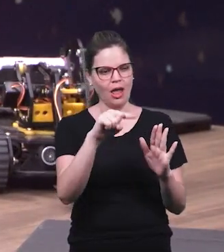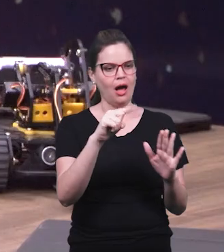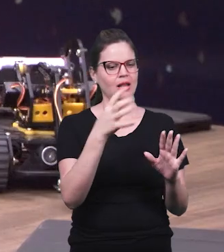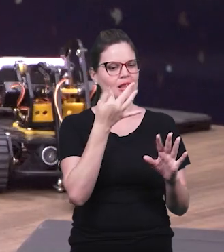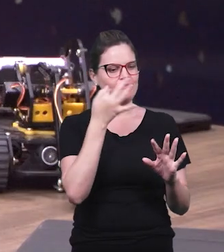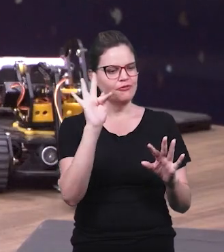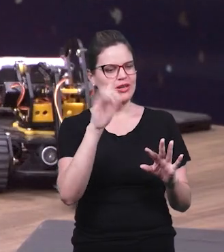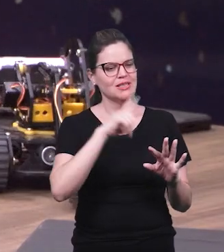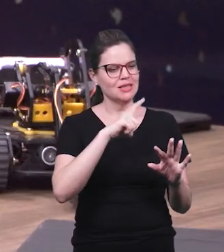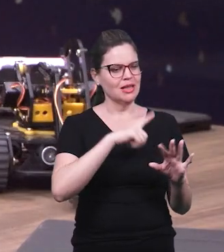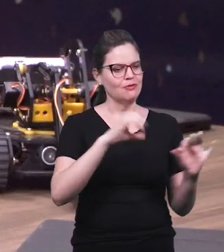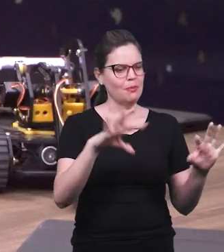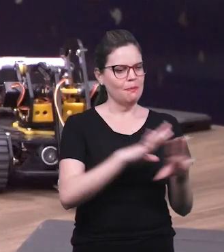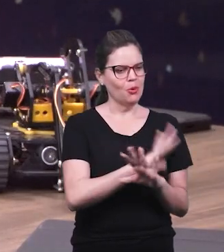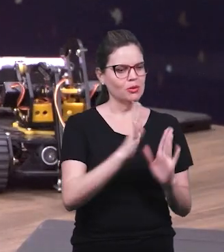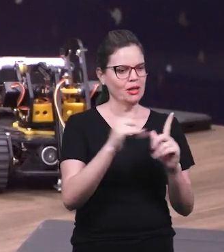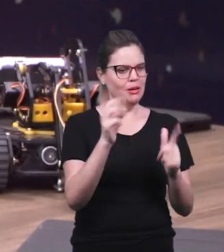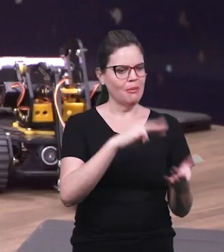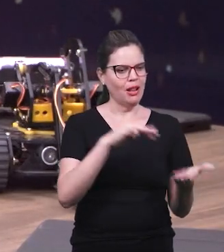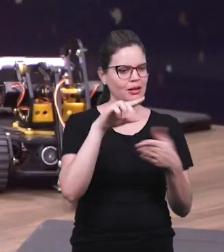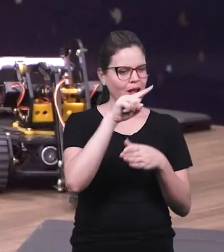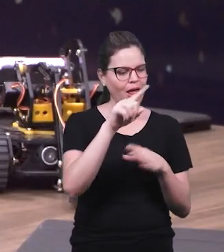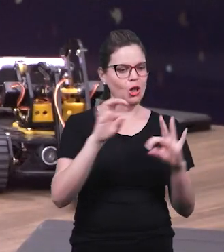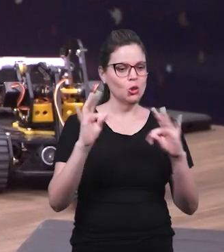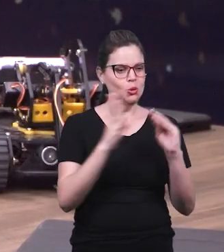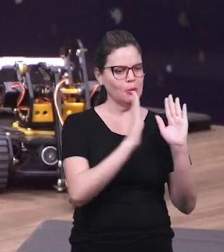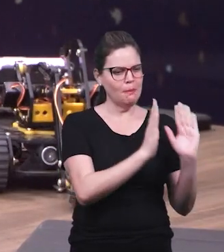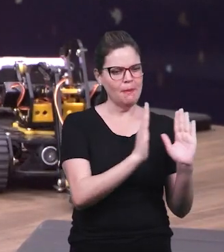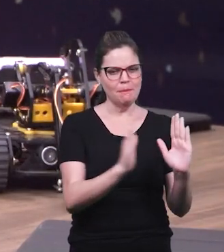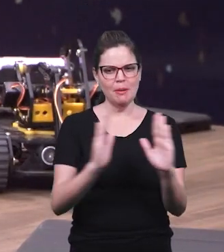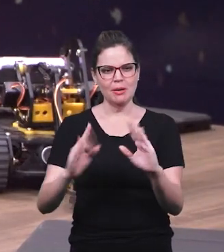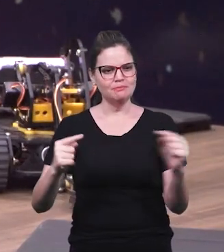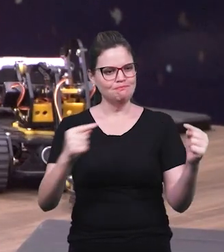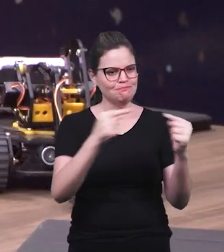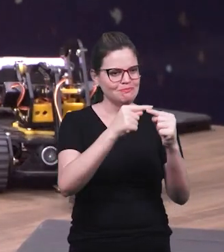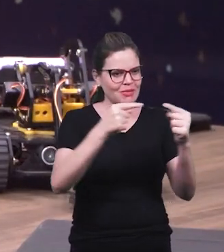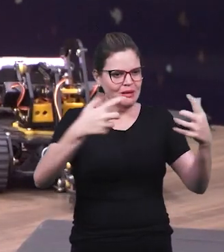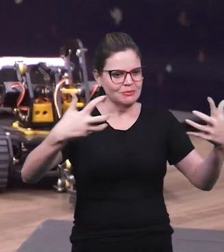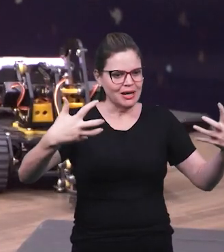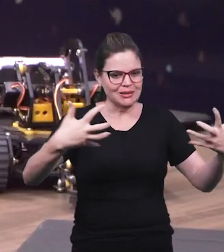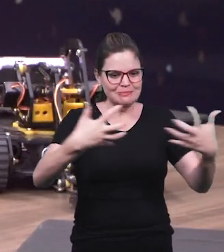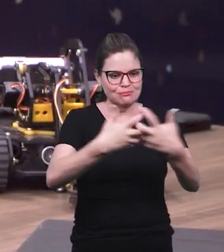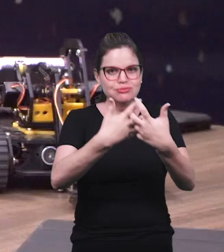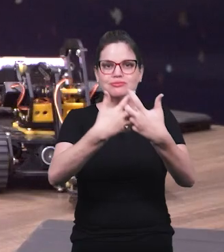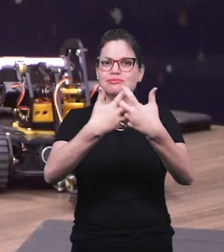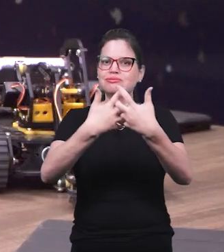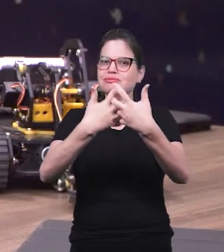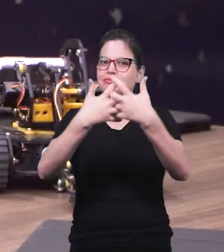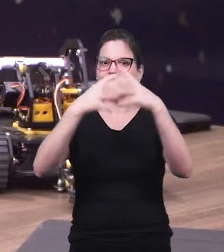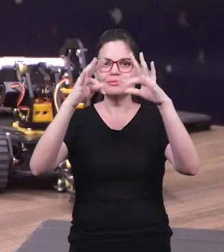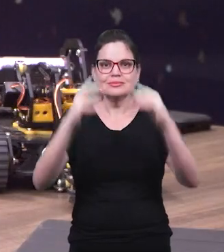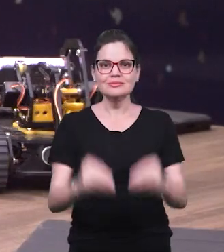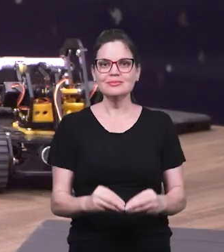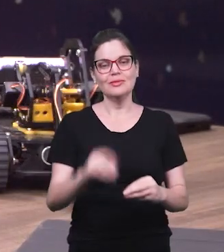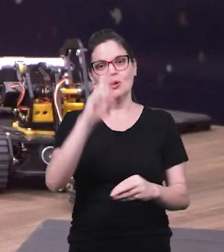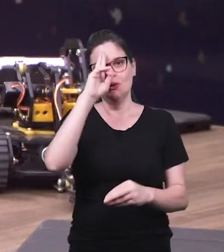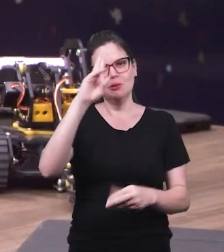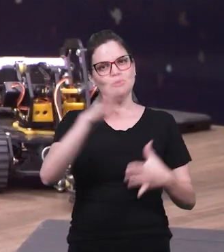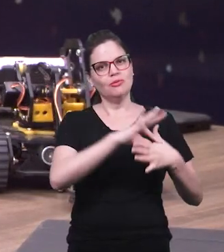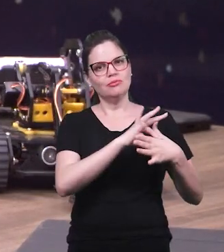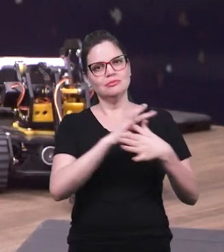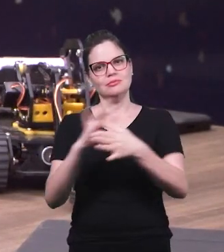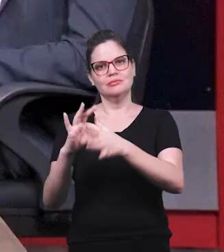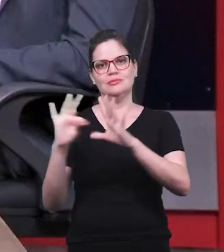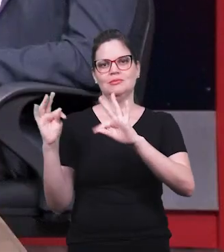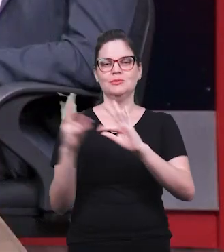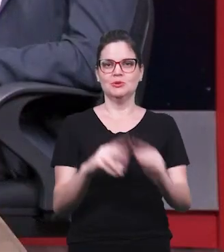como o irmão testemunhou. Mas Deus já estava com esse caminho já traçado, ele já vai aqui, vai ali, e o Senhor vai conduzindo tudo,